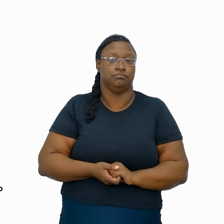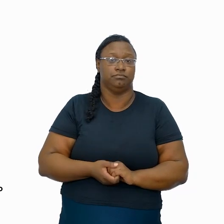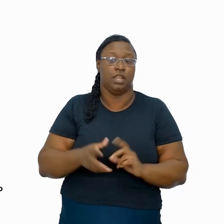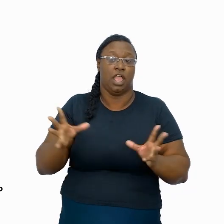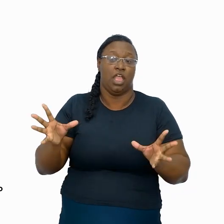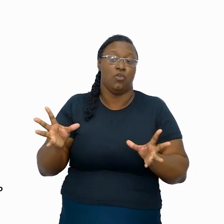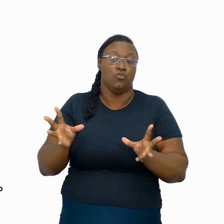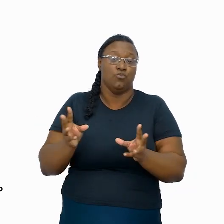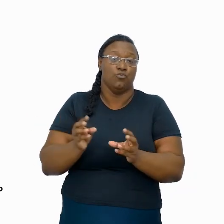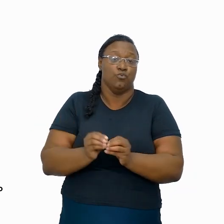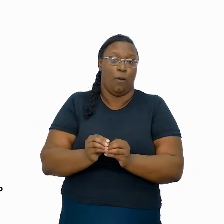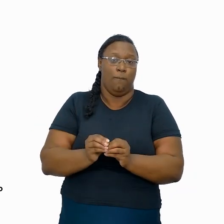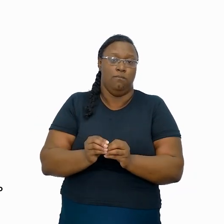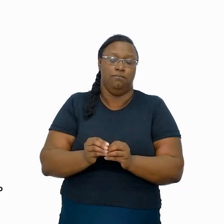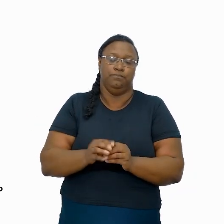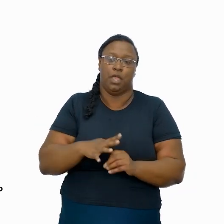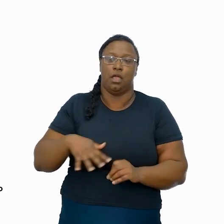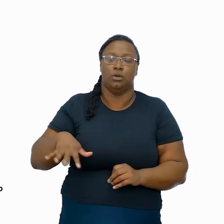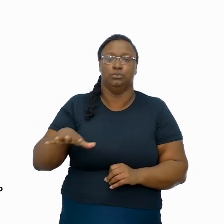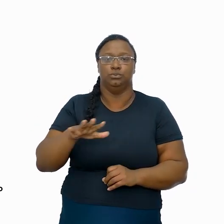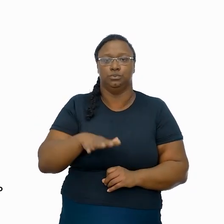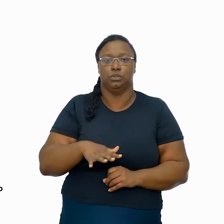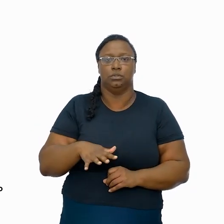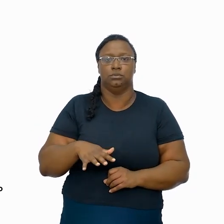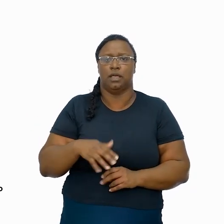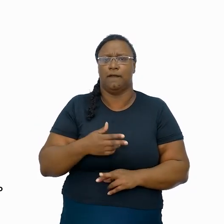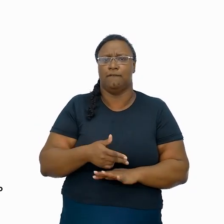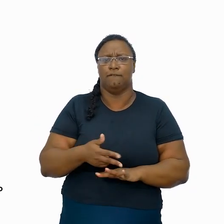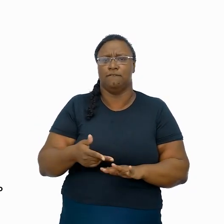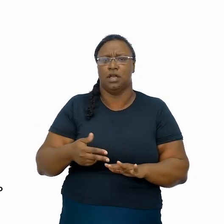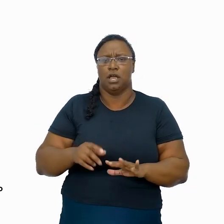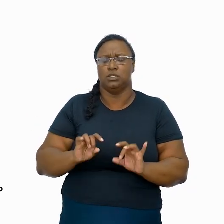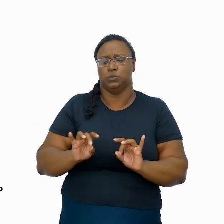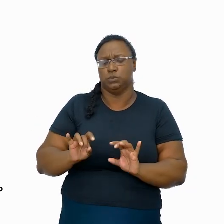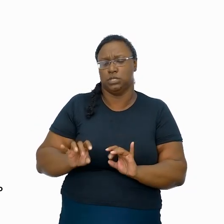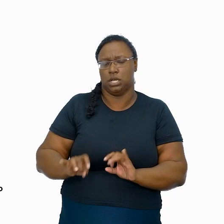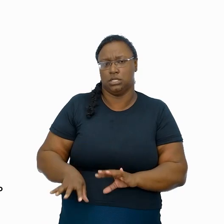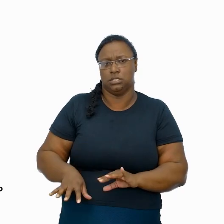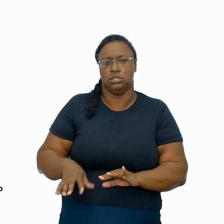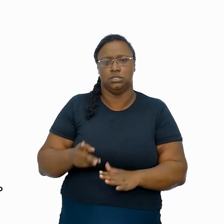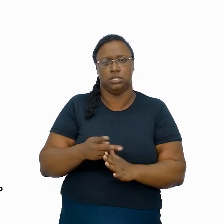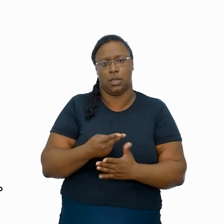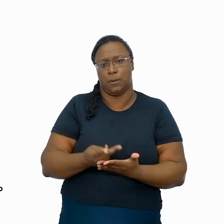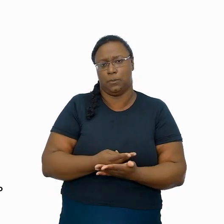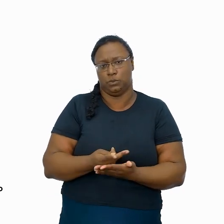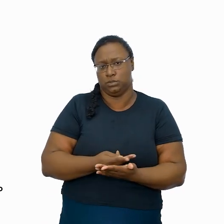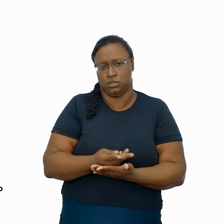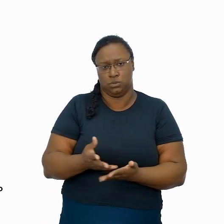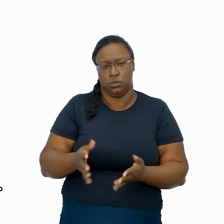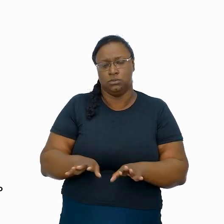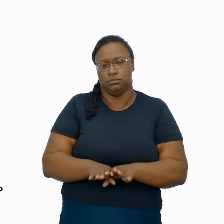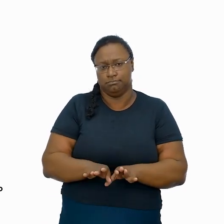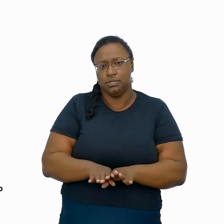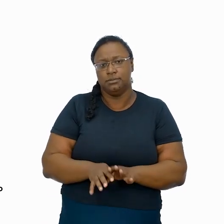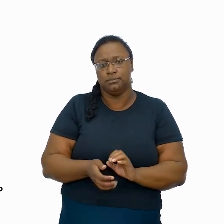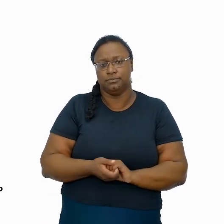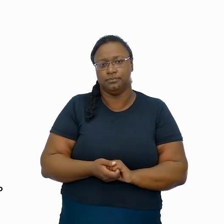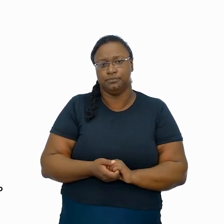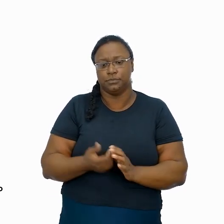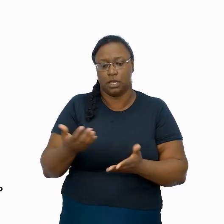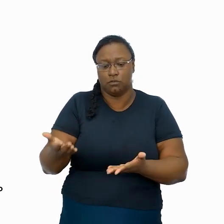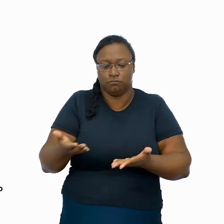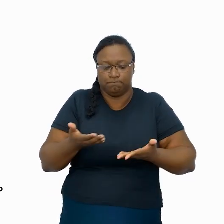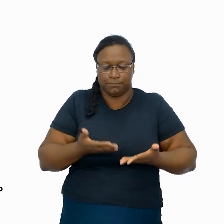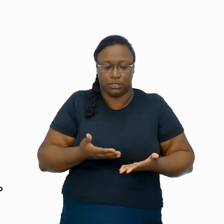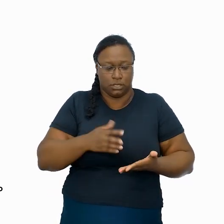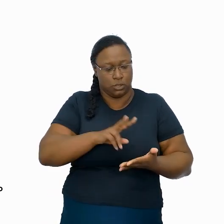do dossiê como um todo. Aí são vários especialistas, vários pesquisadores que trouxeram, né, uma análise,